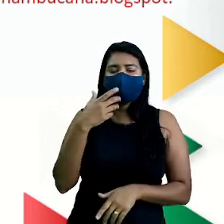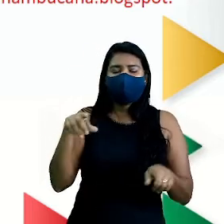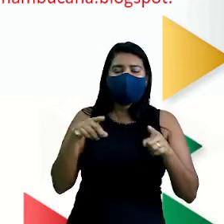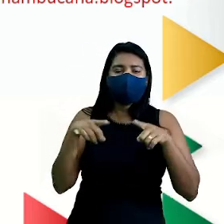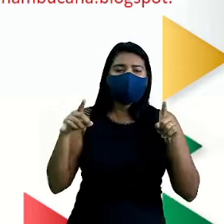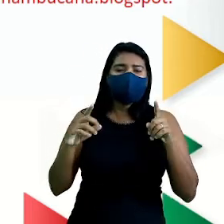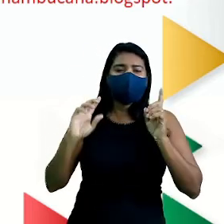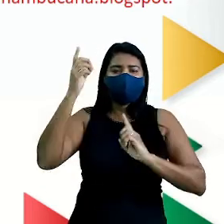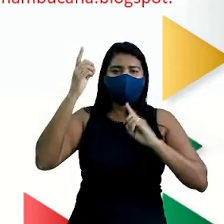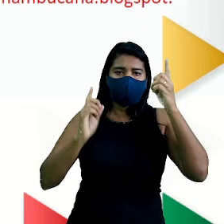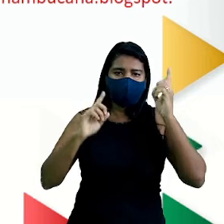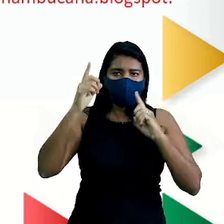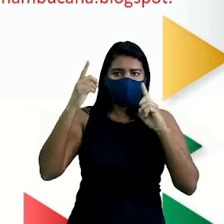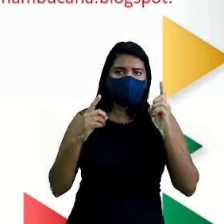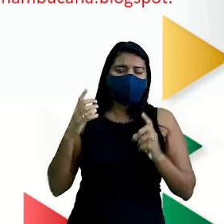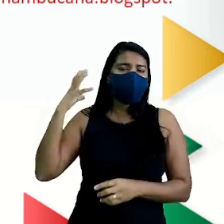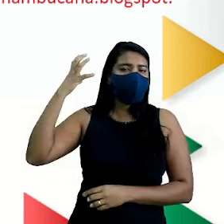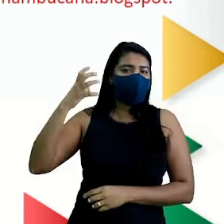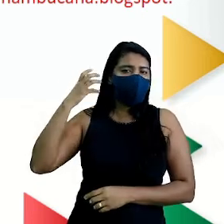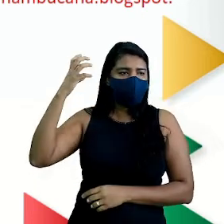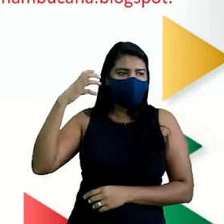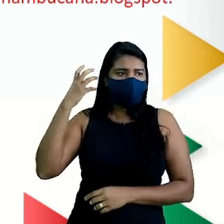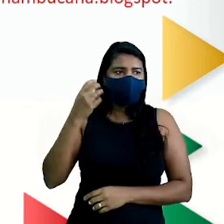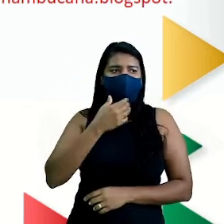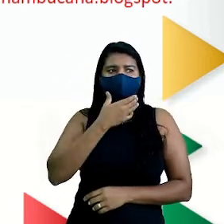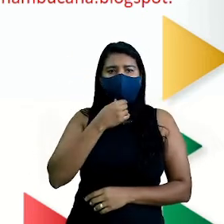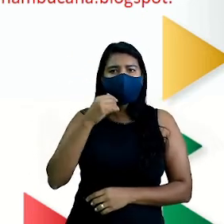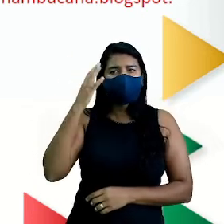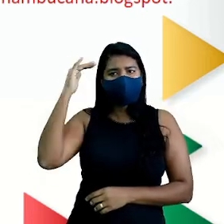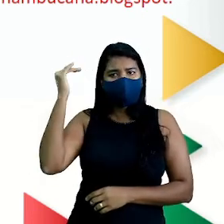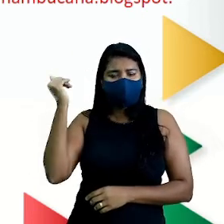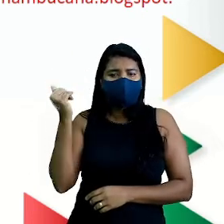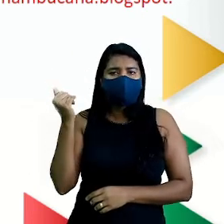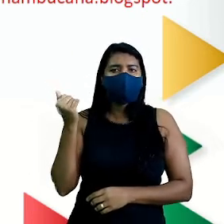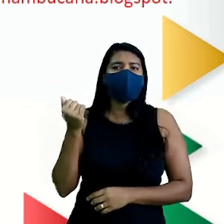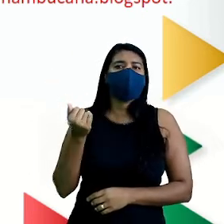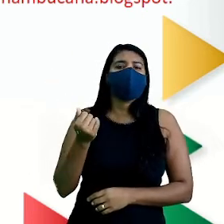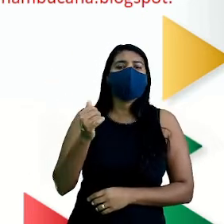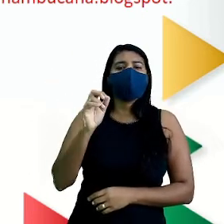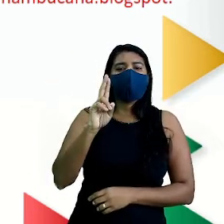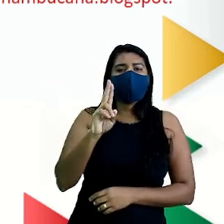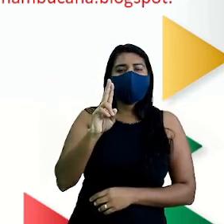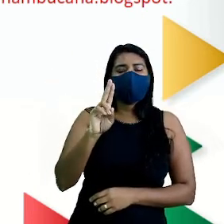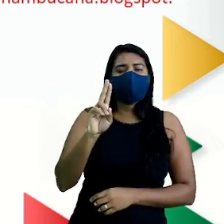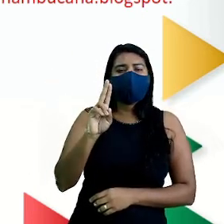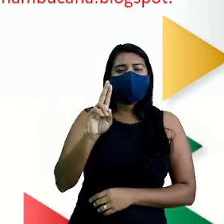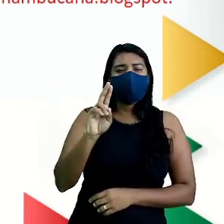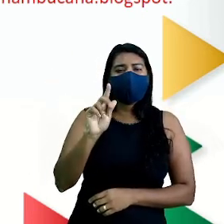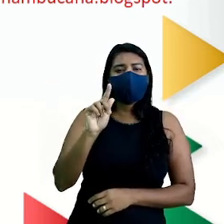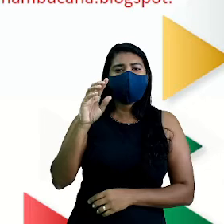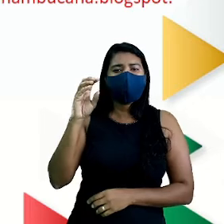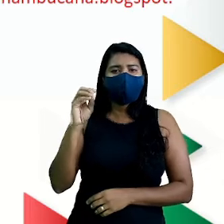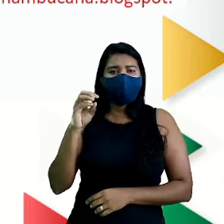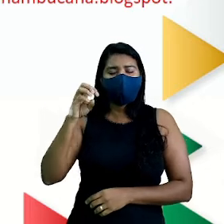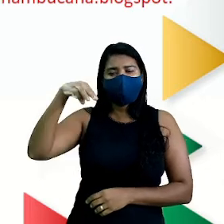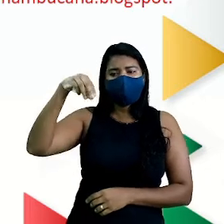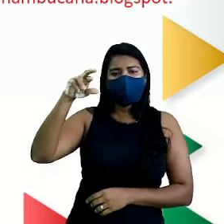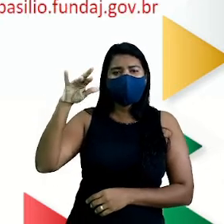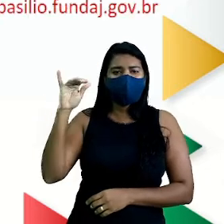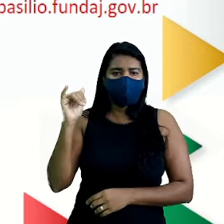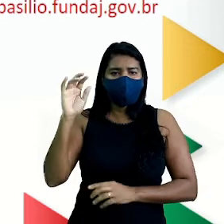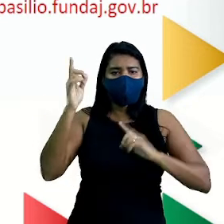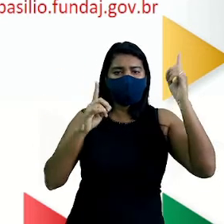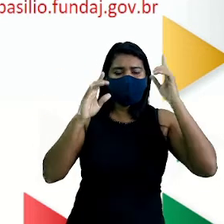imagem, né, um radialista, né, um grande radialista, que ainda está hoje na ativa, Hugo Martins, né, que é um dos maiores divulgadores do frevo